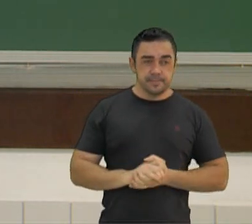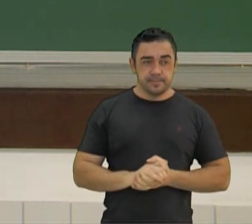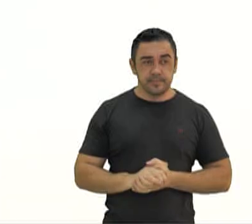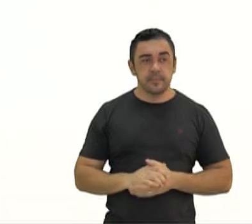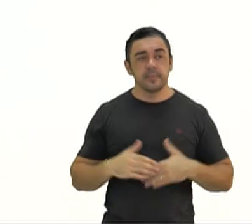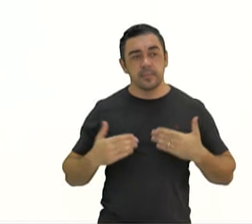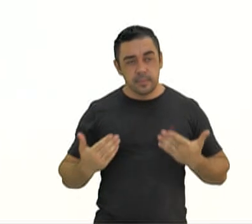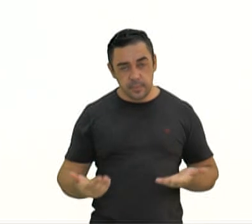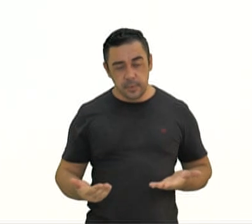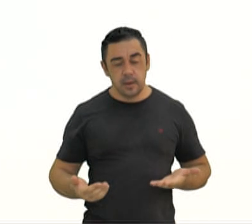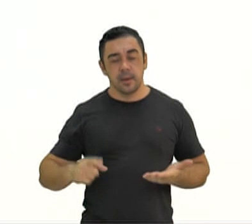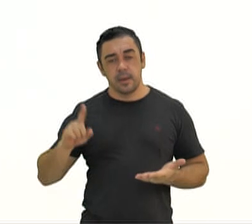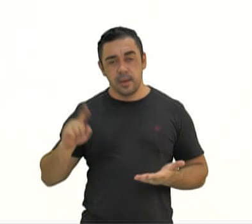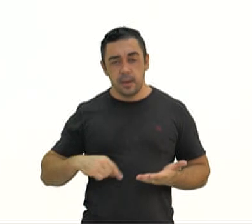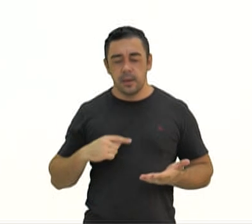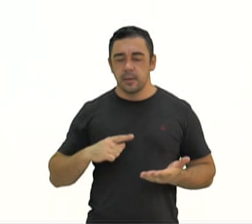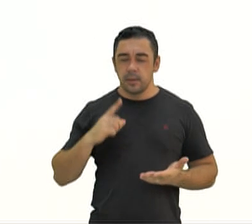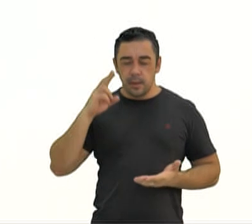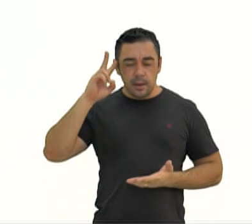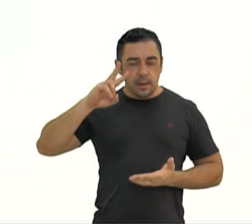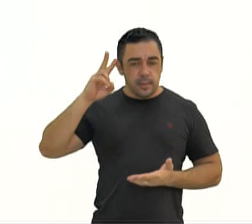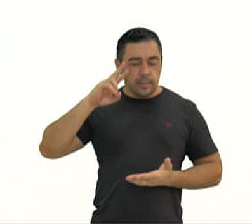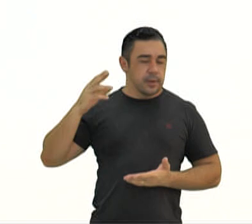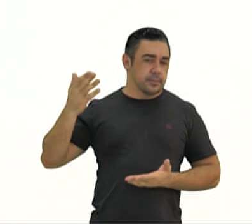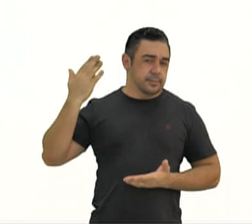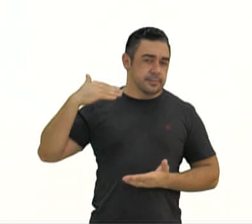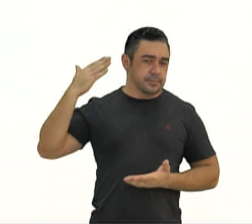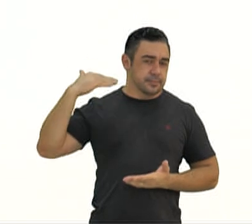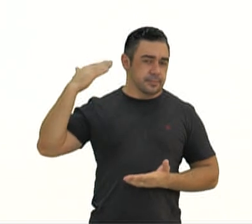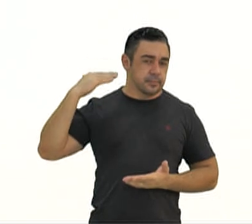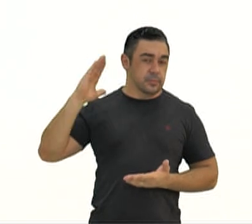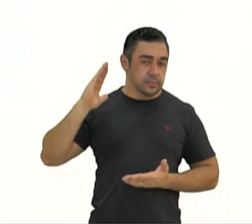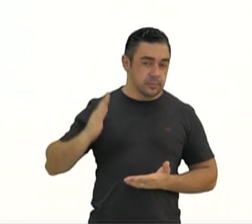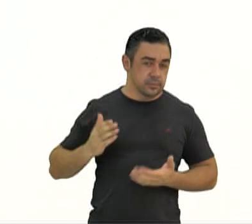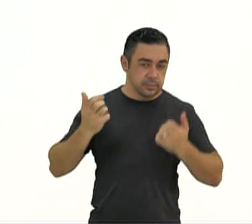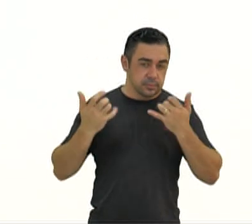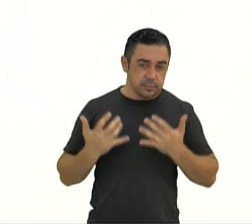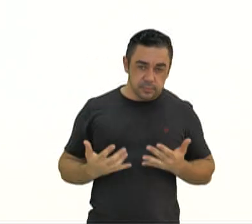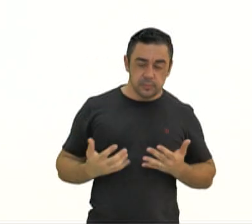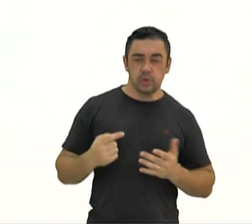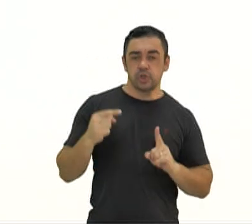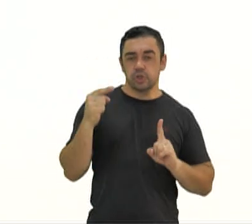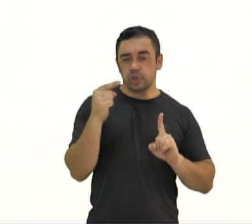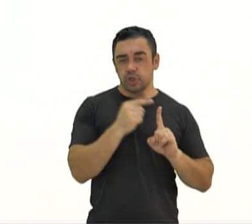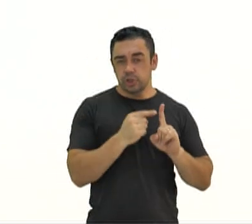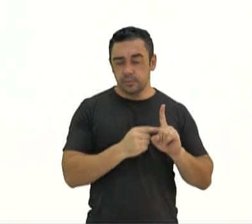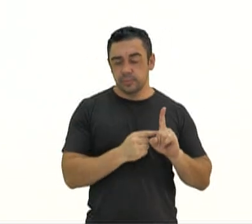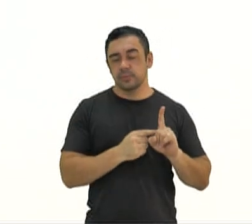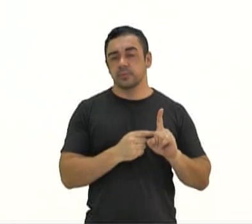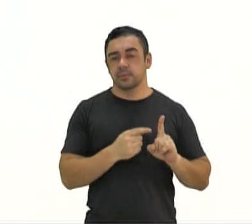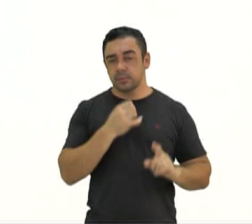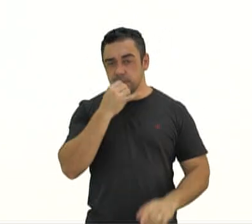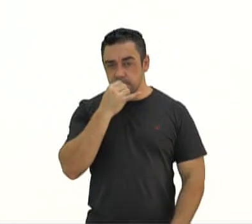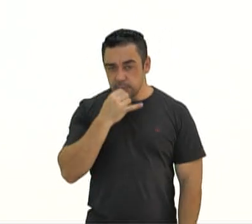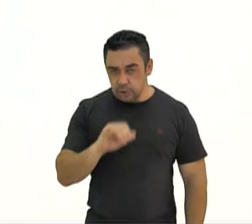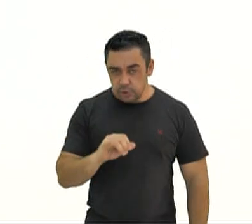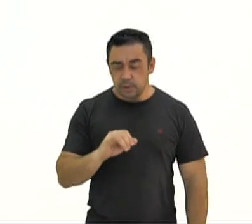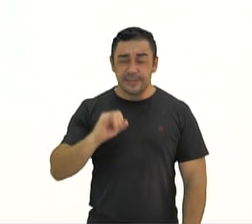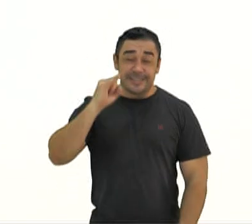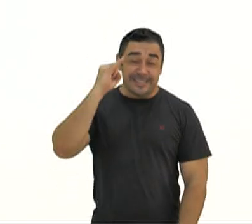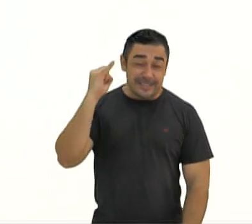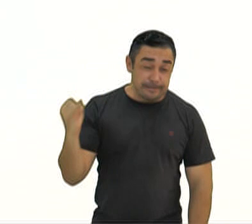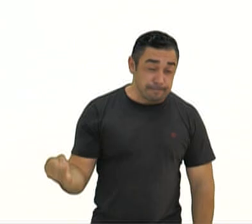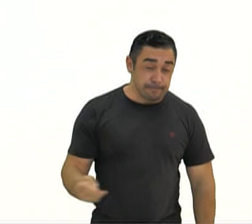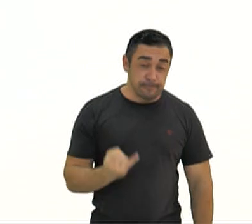destacar, logicamente, e puxar o que nós devemos ter falado já muitas vezes, mas não custa relembrar, a importância que a energia está